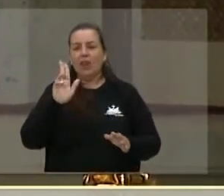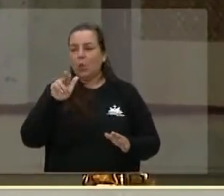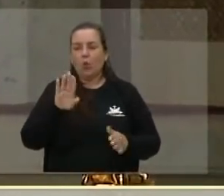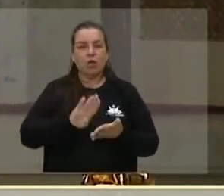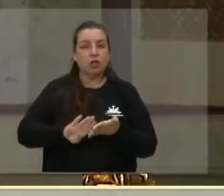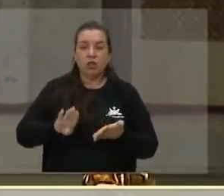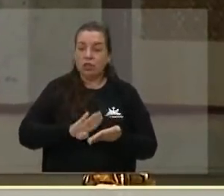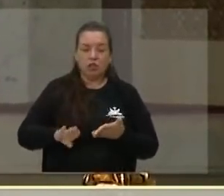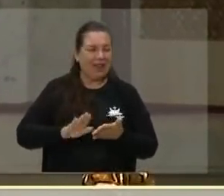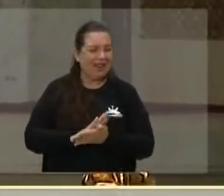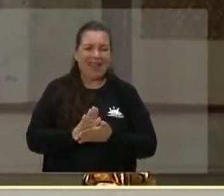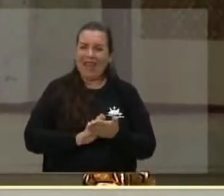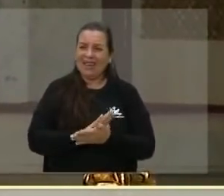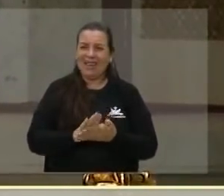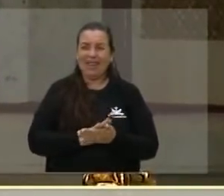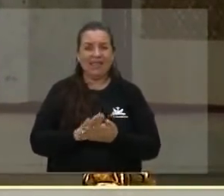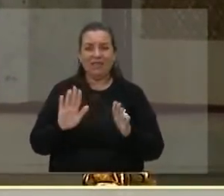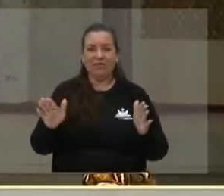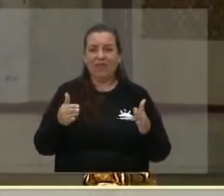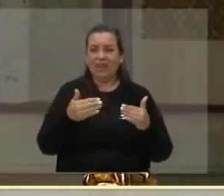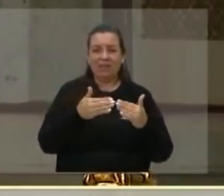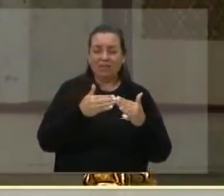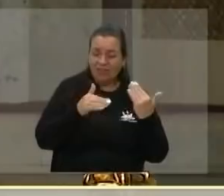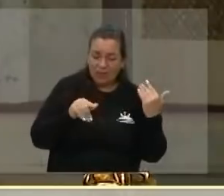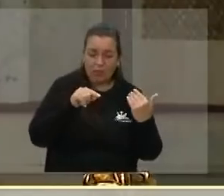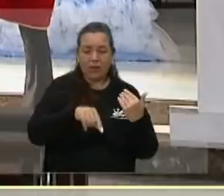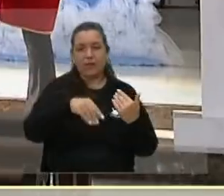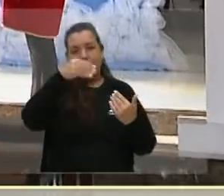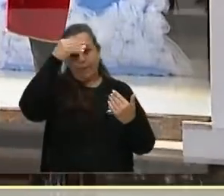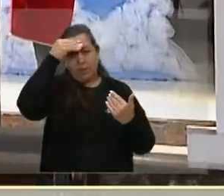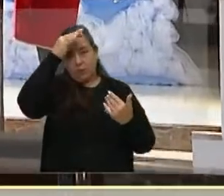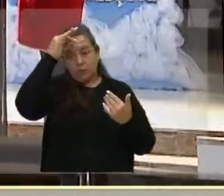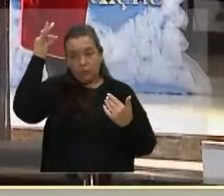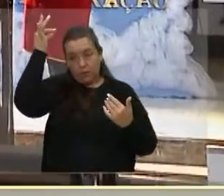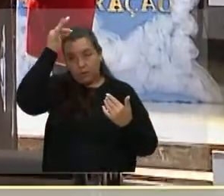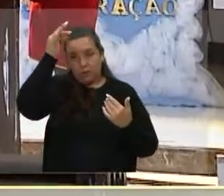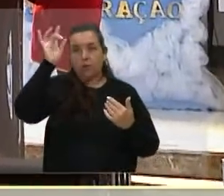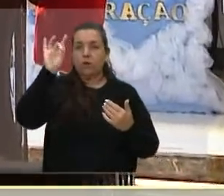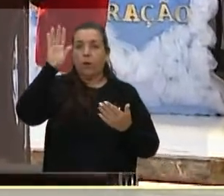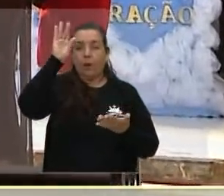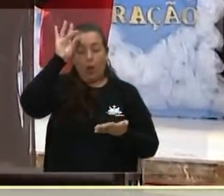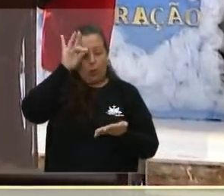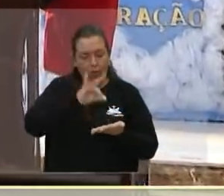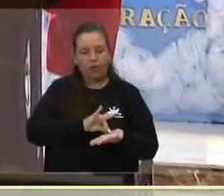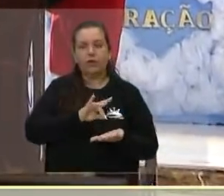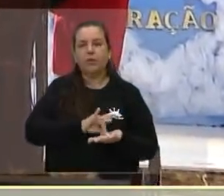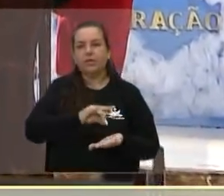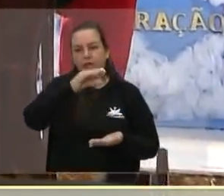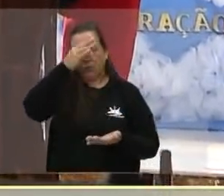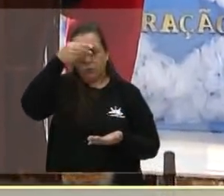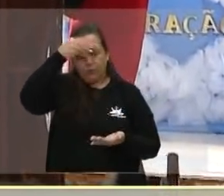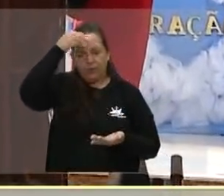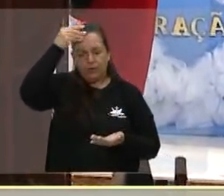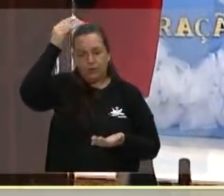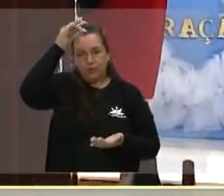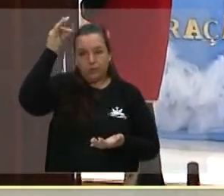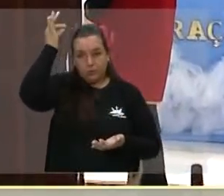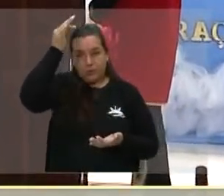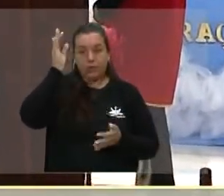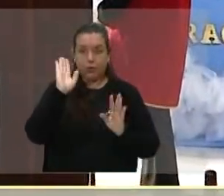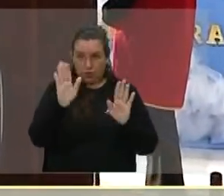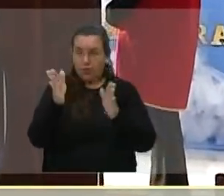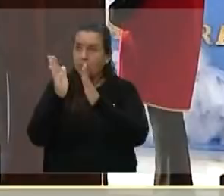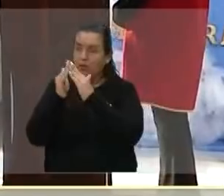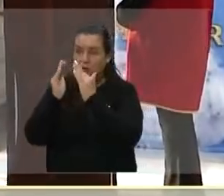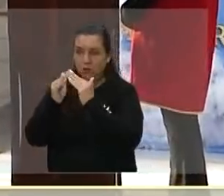se tira e não tem nada a ver com esse batismo é um eu diria uma confirmação do batismo no espírito santo você